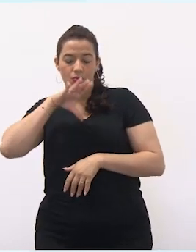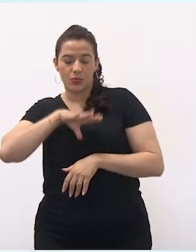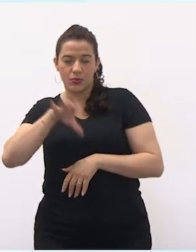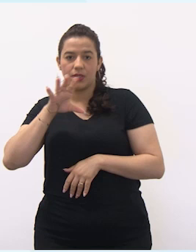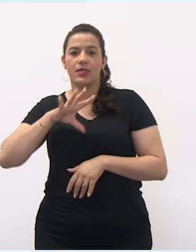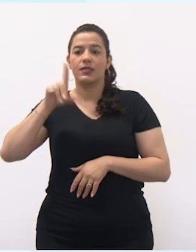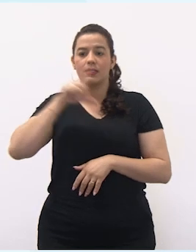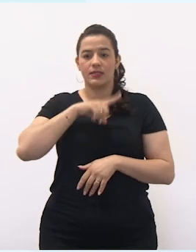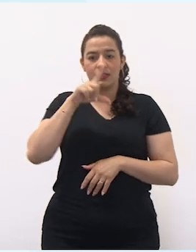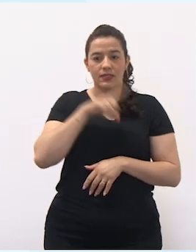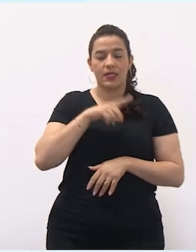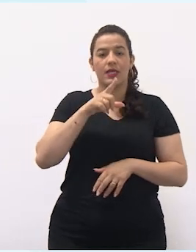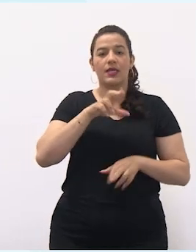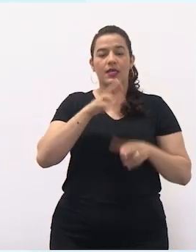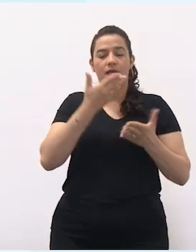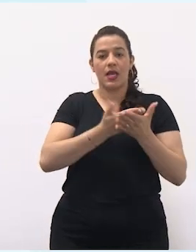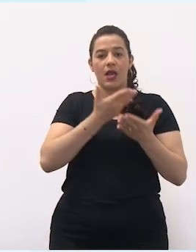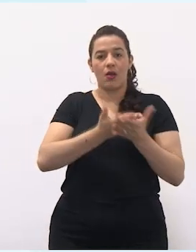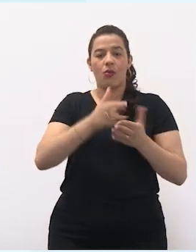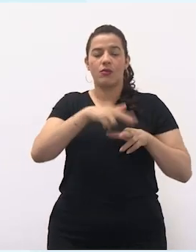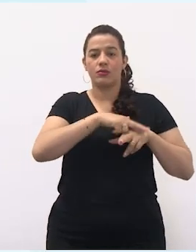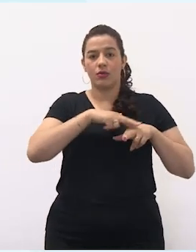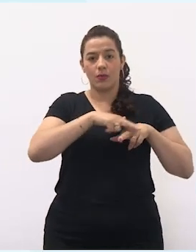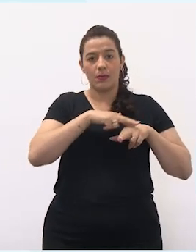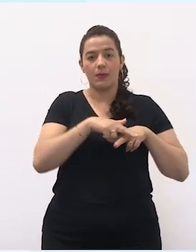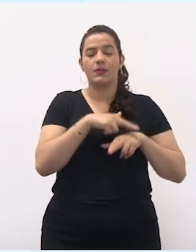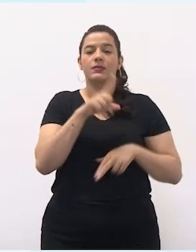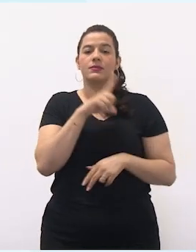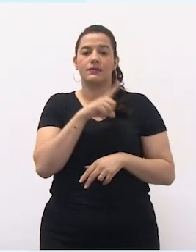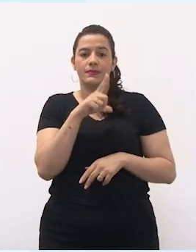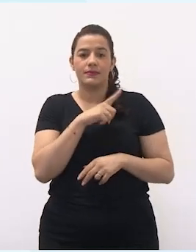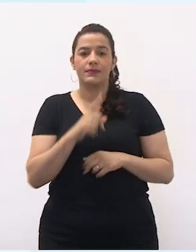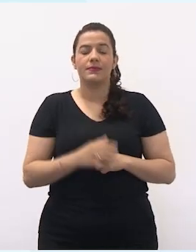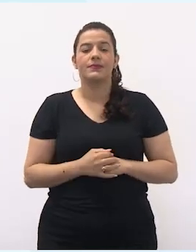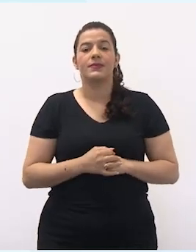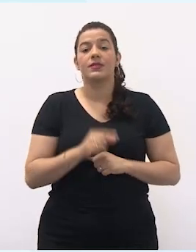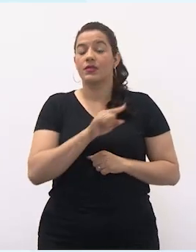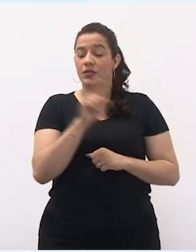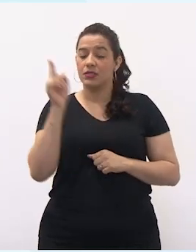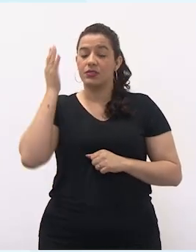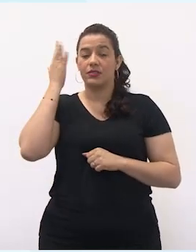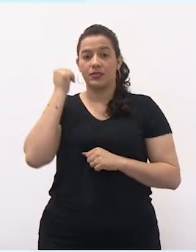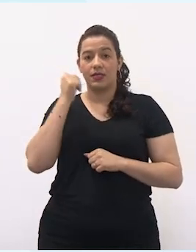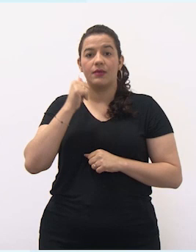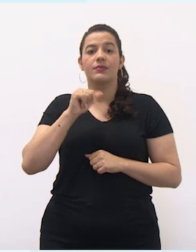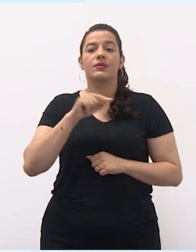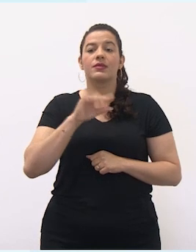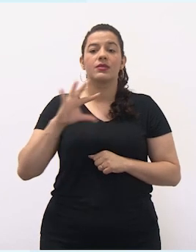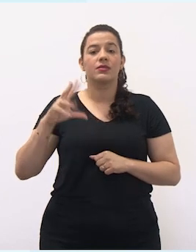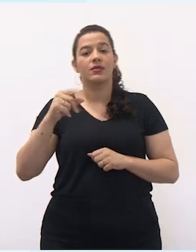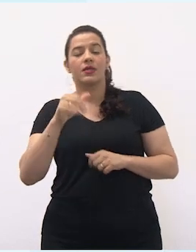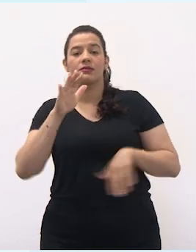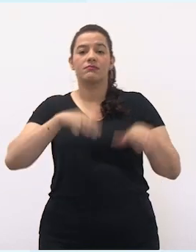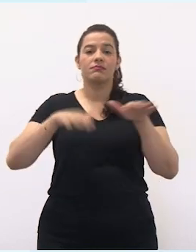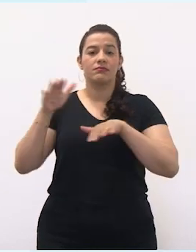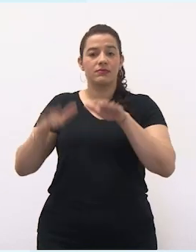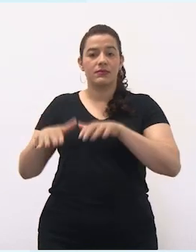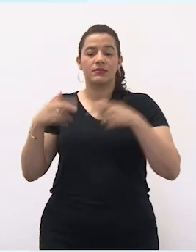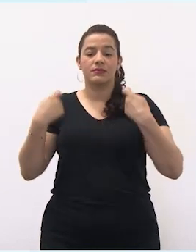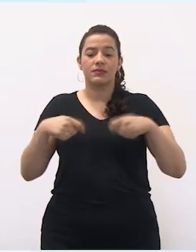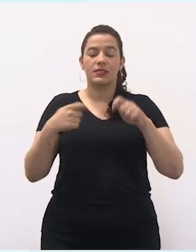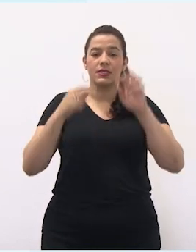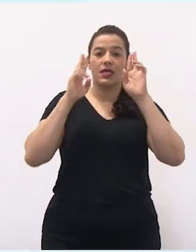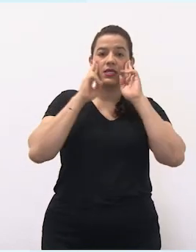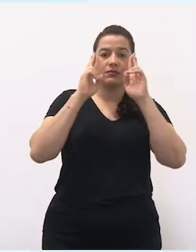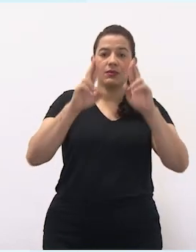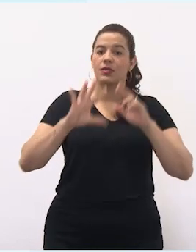das aulas de recuperação, que são concomitantes, então a gente sabe que existem situações e situações, então respeitando toda